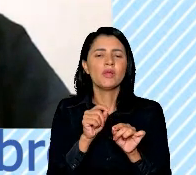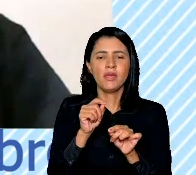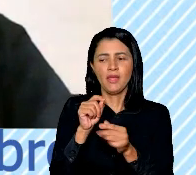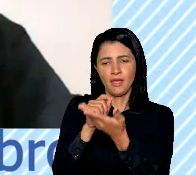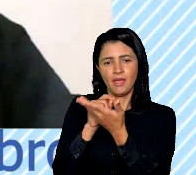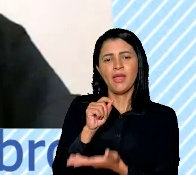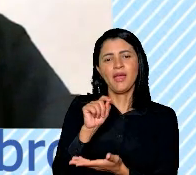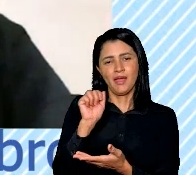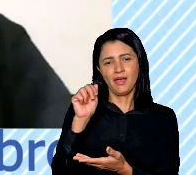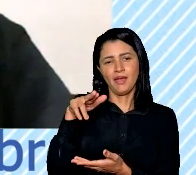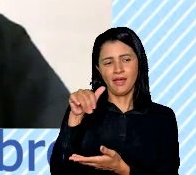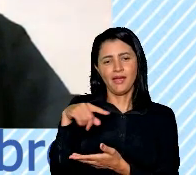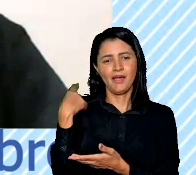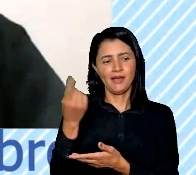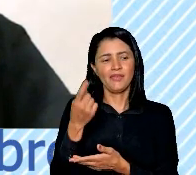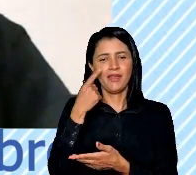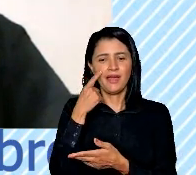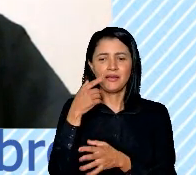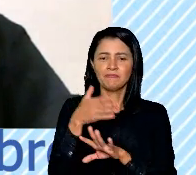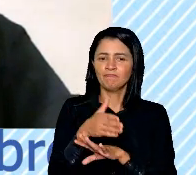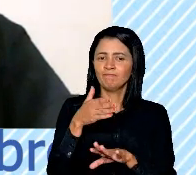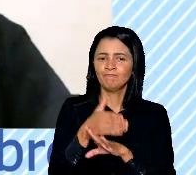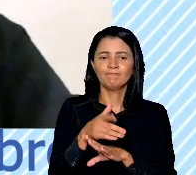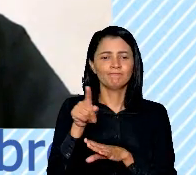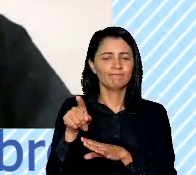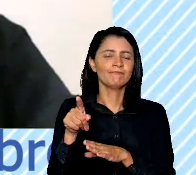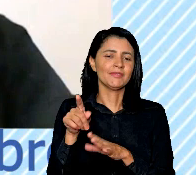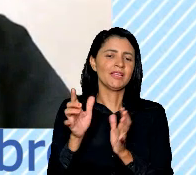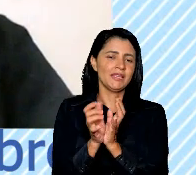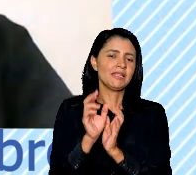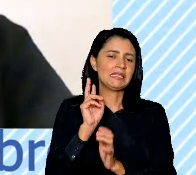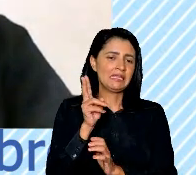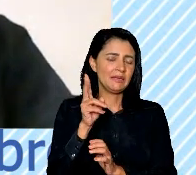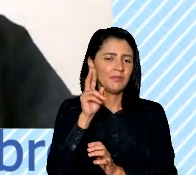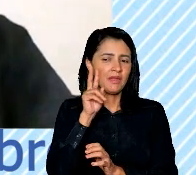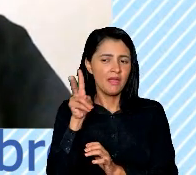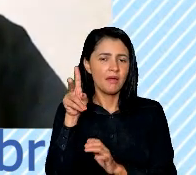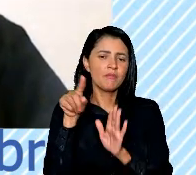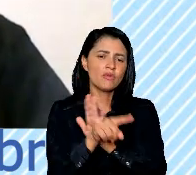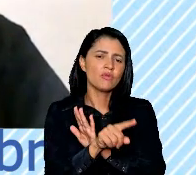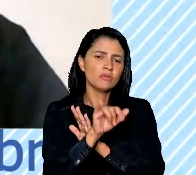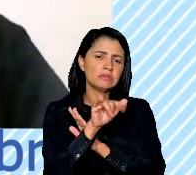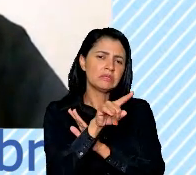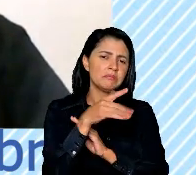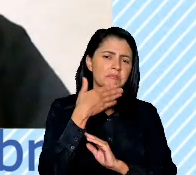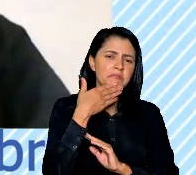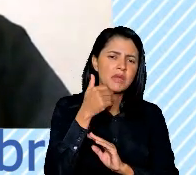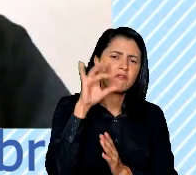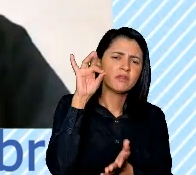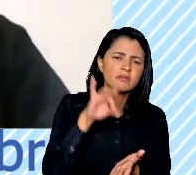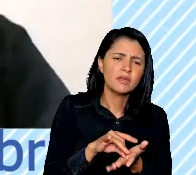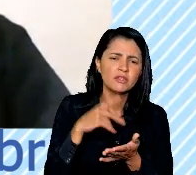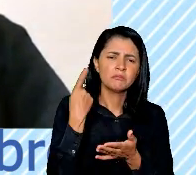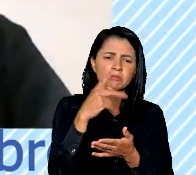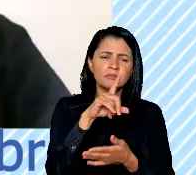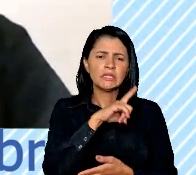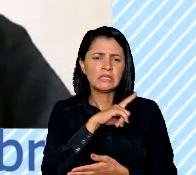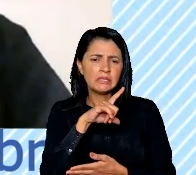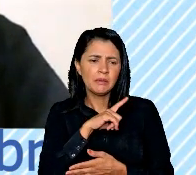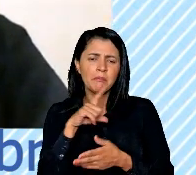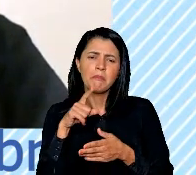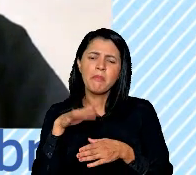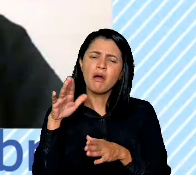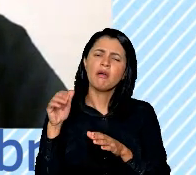é do nosso público cativo, a Ana Carolina. Ela também pergunta se não seria mais eficiente para que houvesse maior